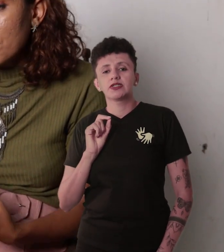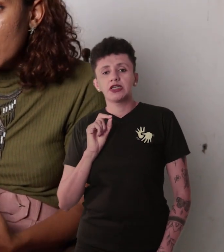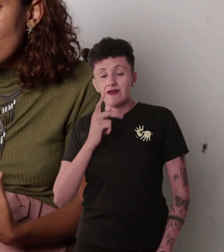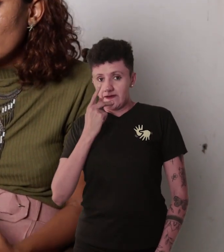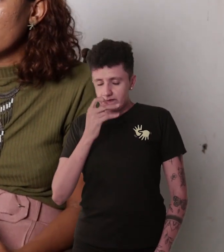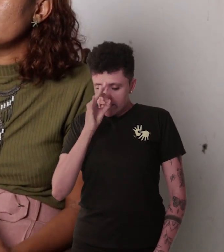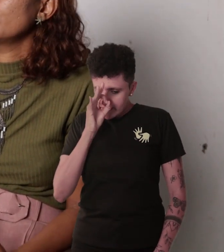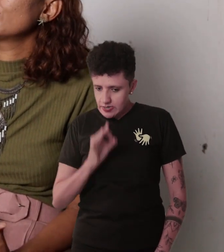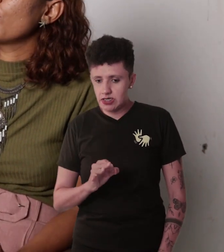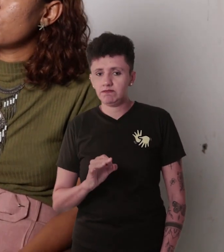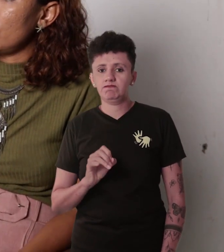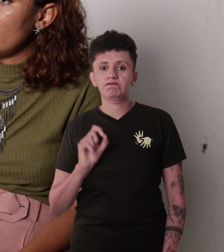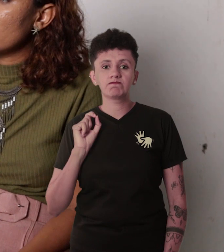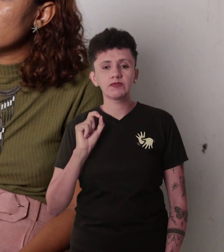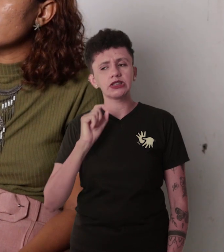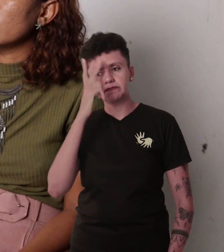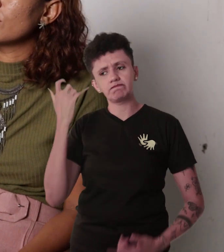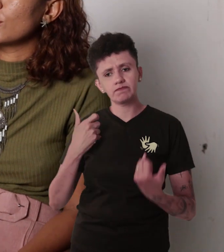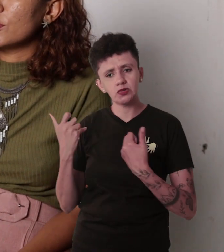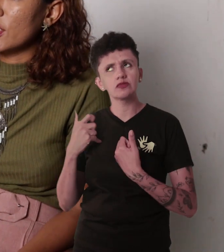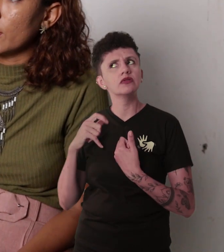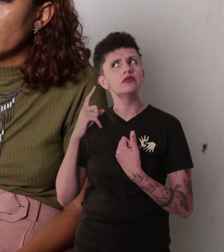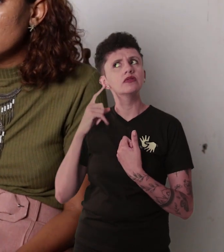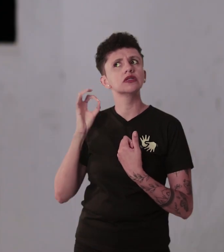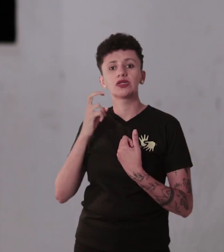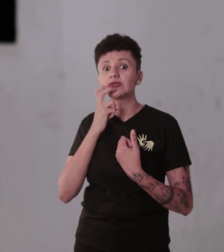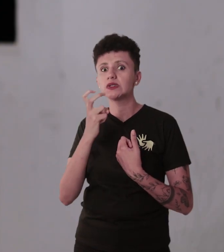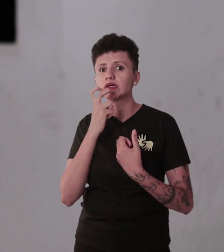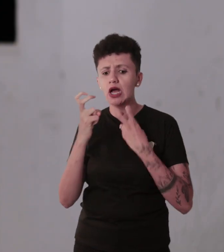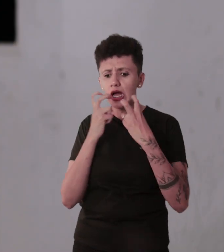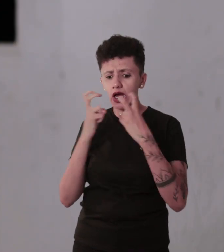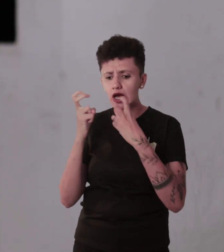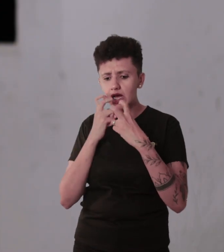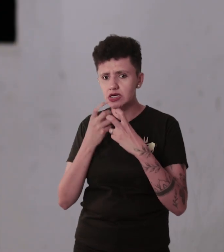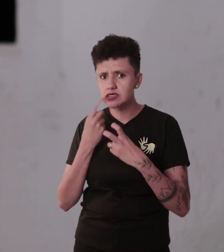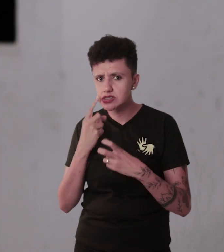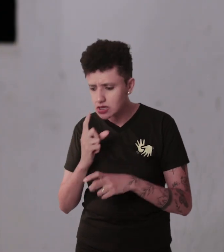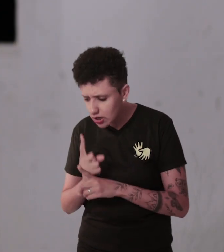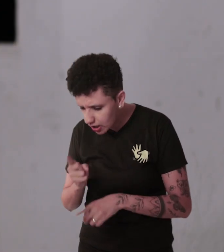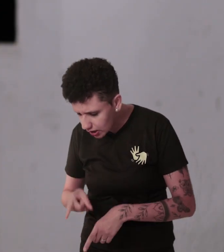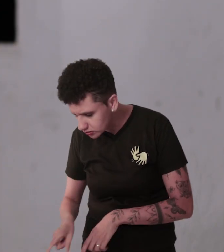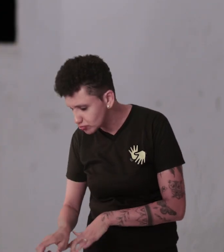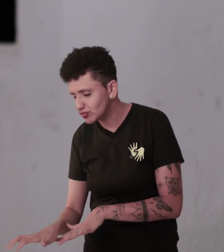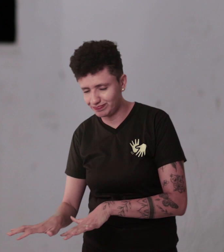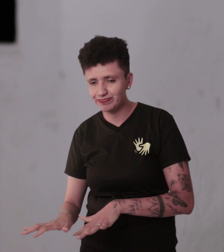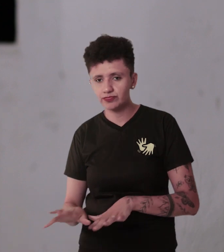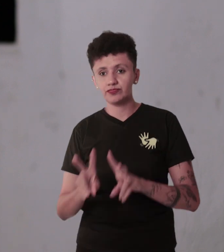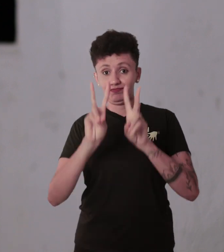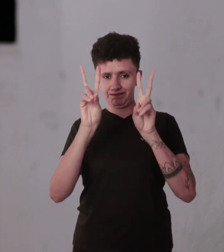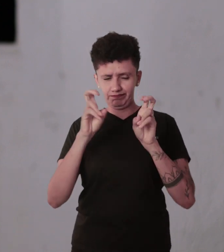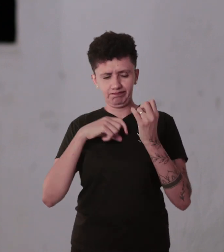eles afirmam que ouviam esses gritos e que o sangue aparecia. O que eu percebi em todos os casos